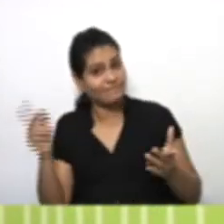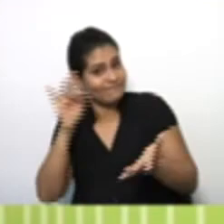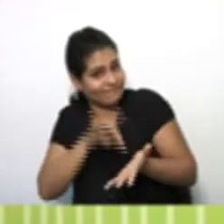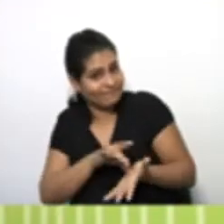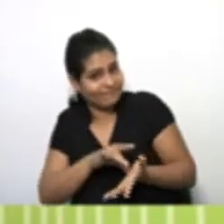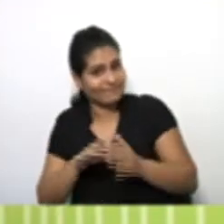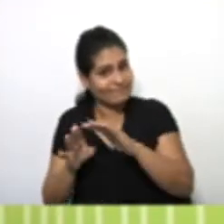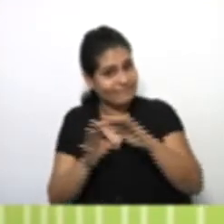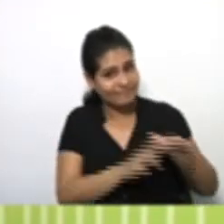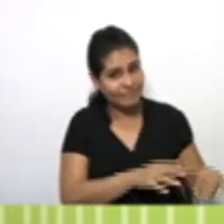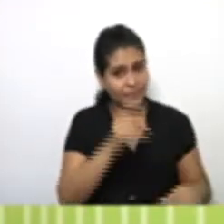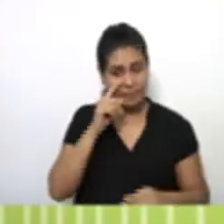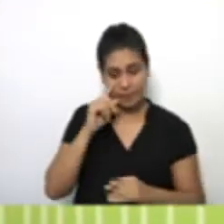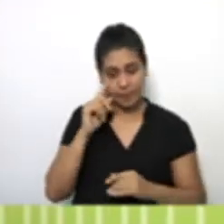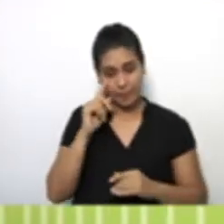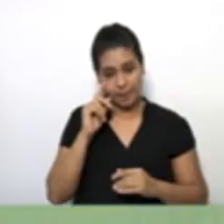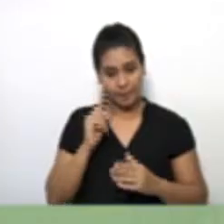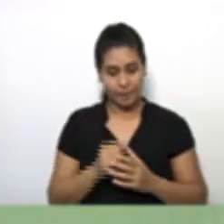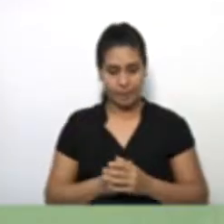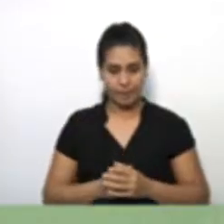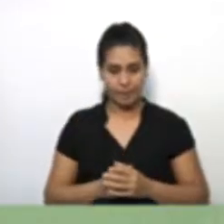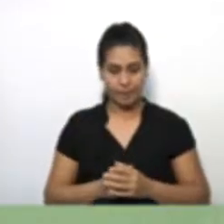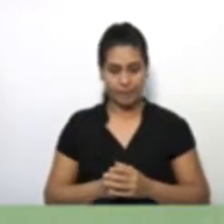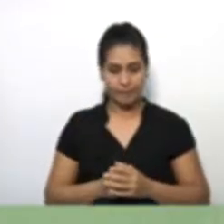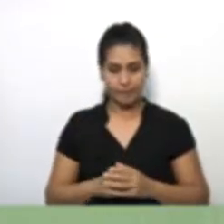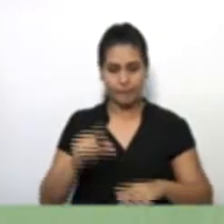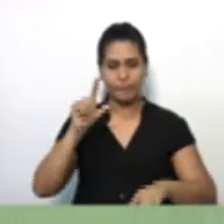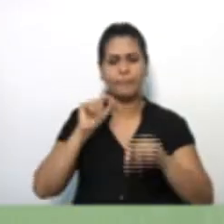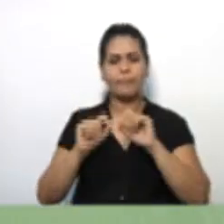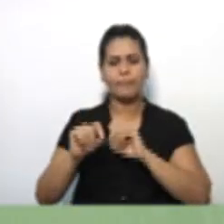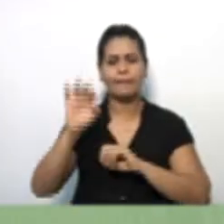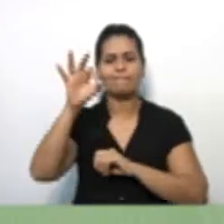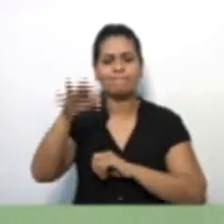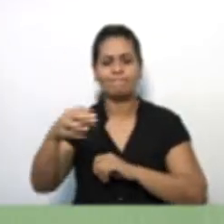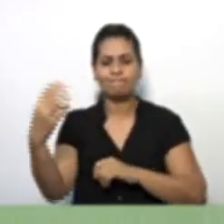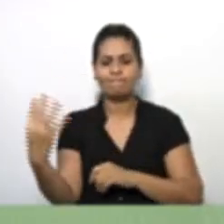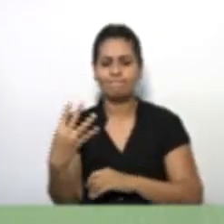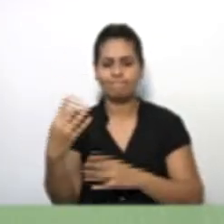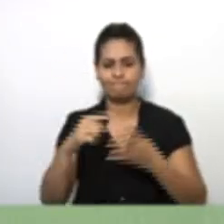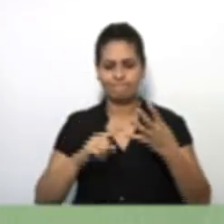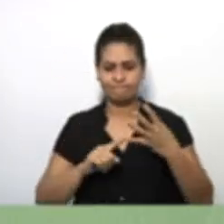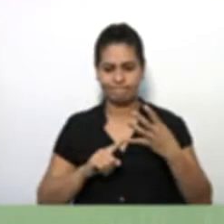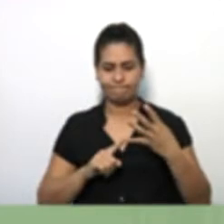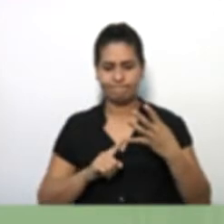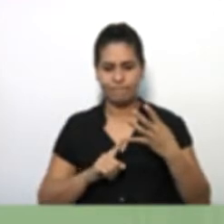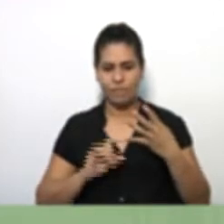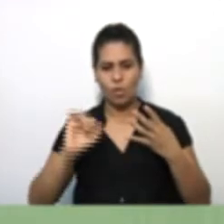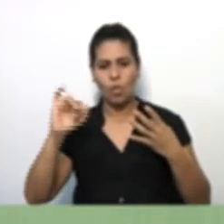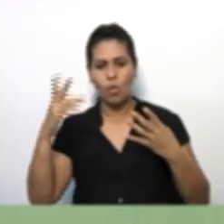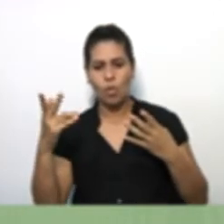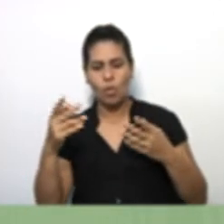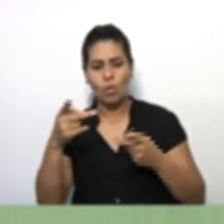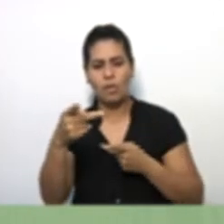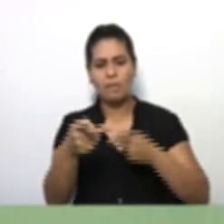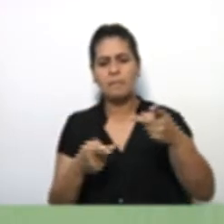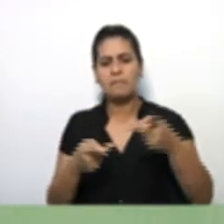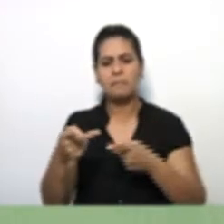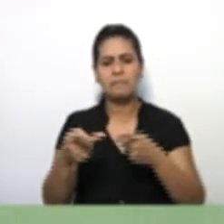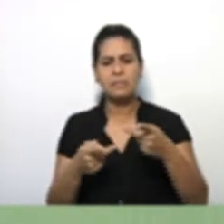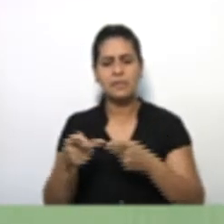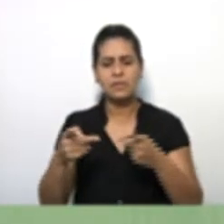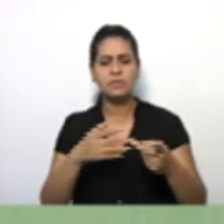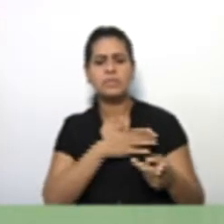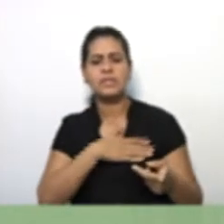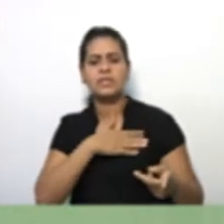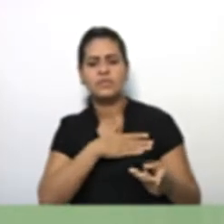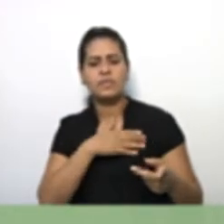verdade? Vamos para a próxima questão? Né? Marque a assertiva que fale sobre a filosofia do planejamento da satisfação. E